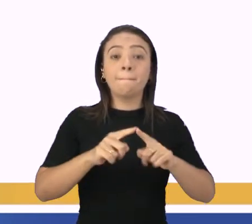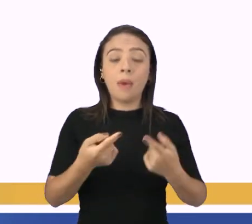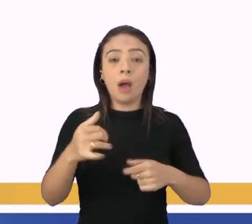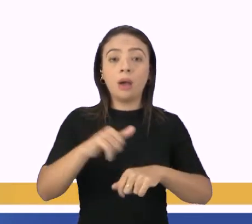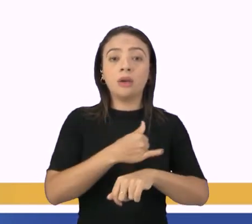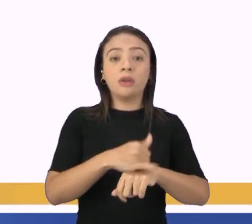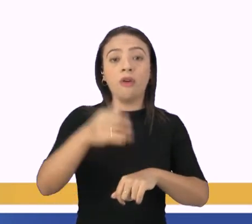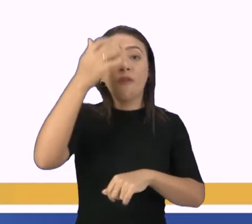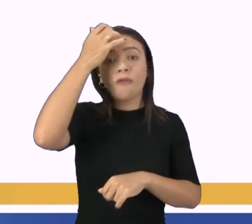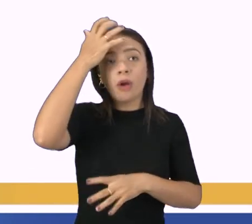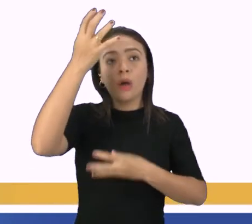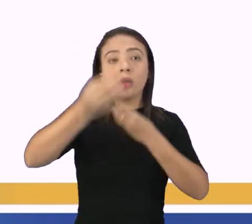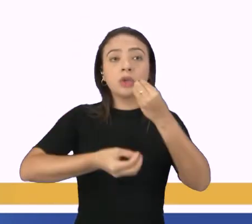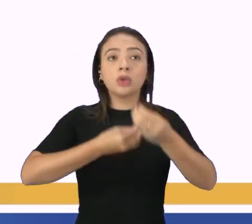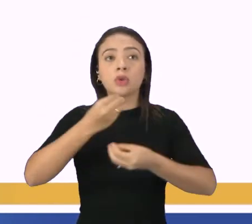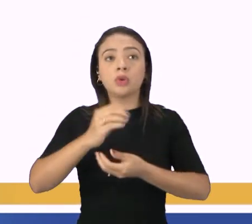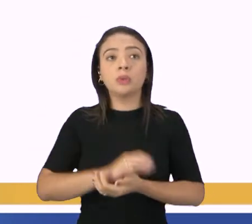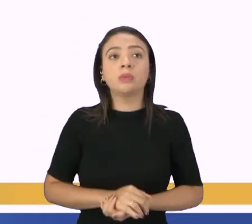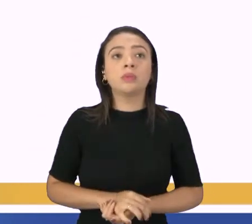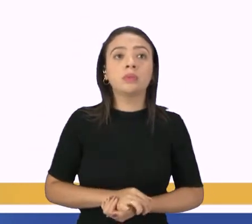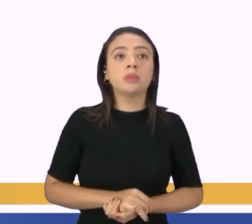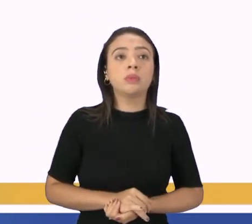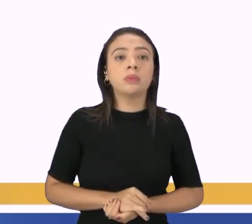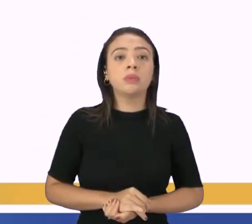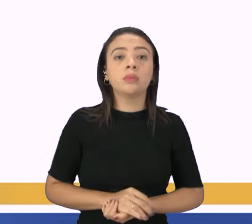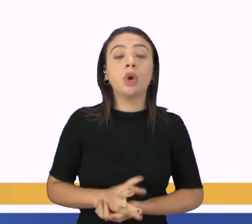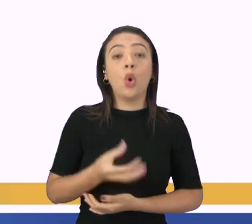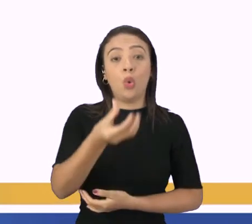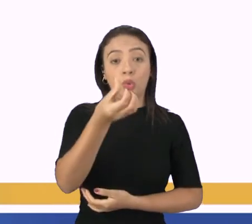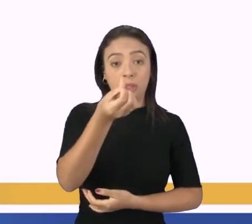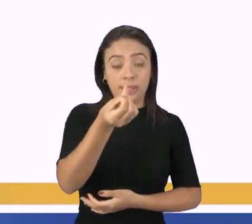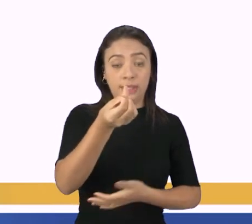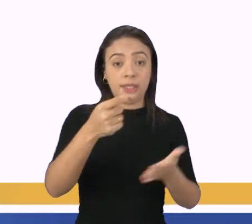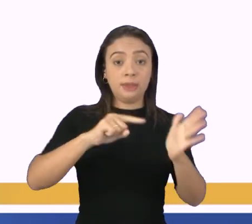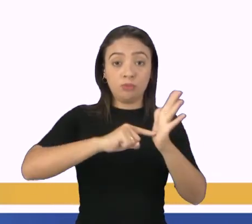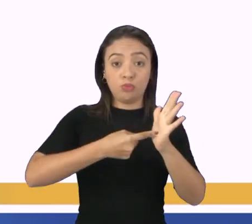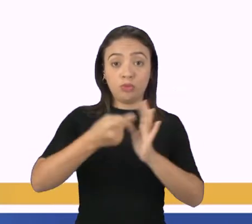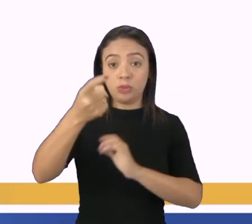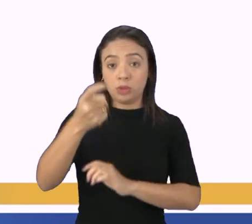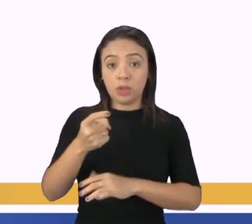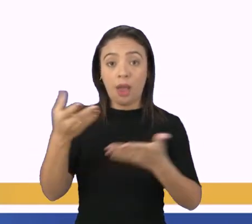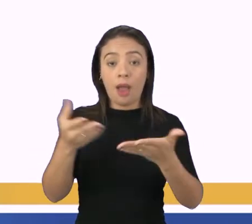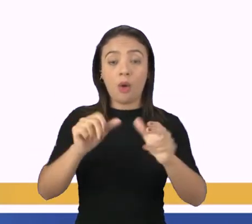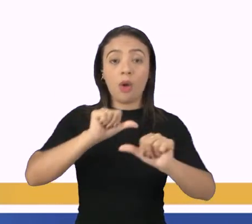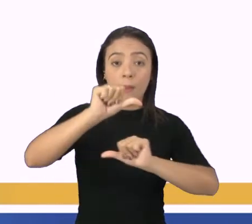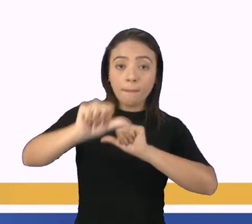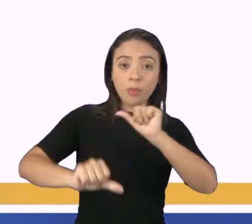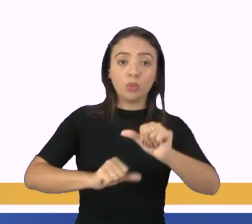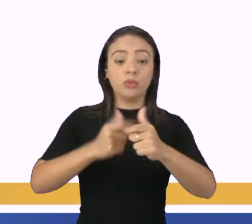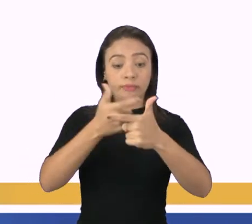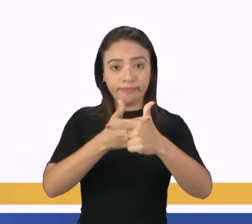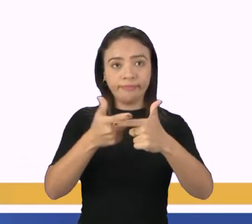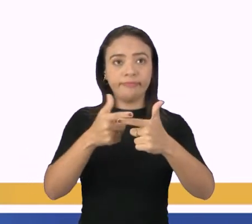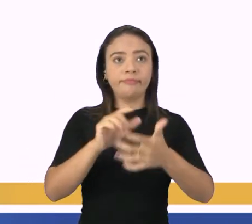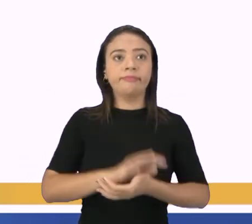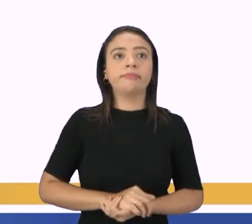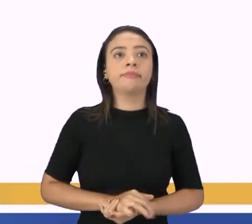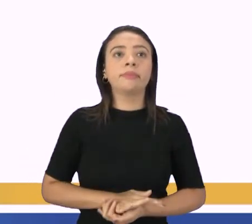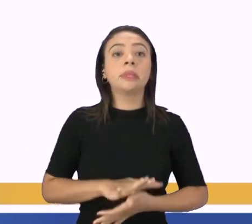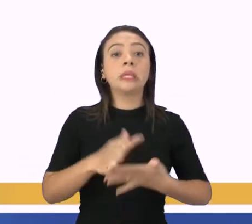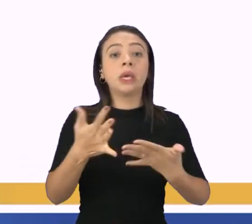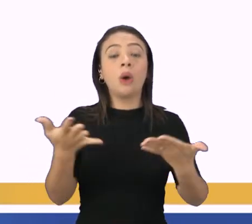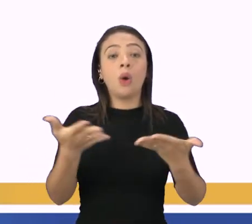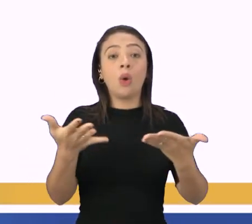prática, esse 6 ele está multiplicando o x. Então, a operação inversa de multiplicação é divisão. Então, esse